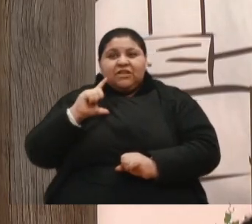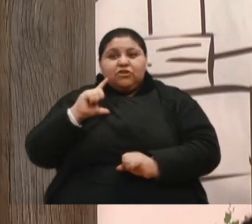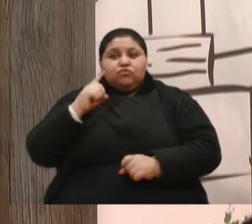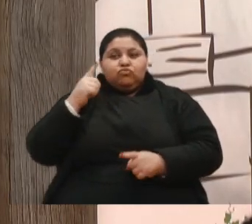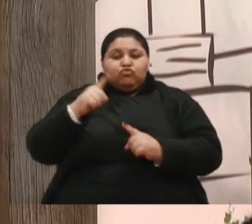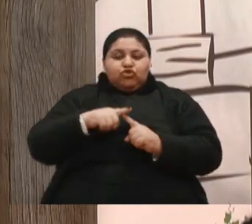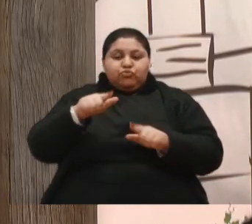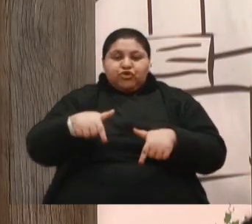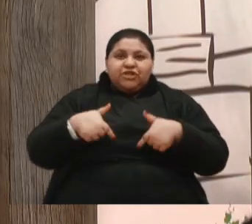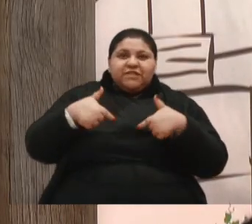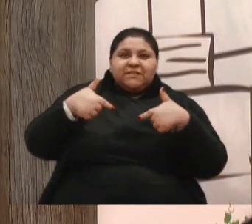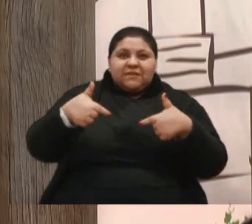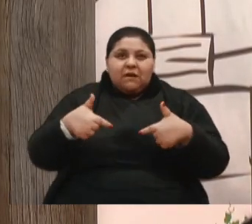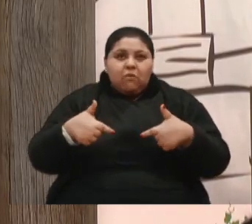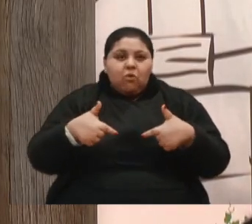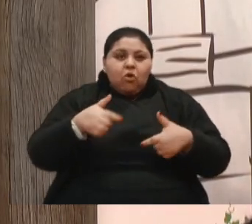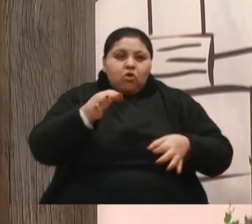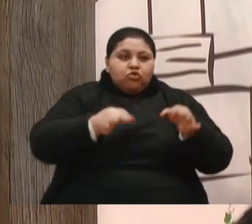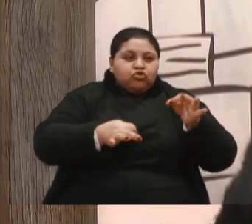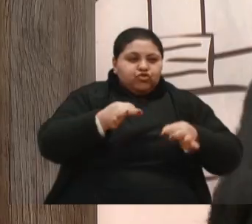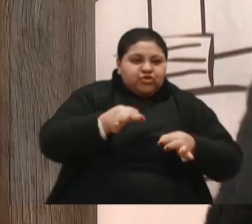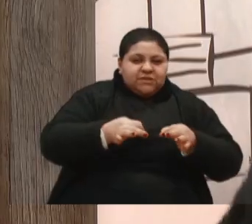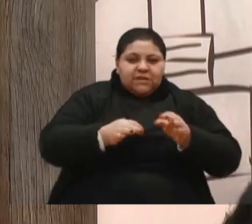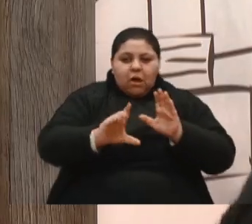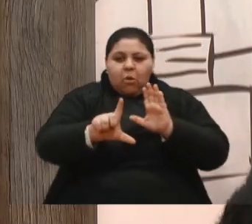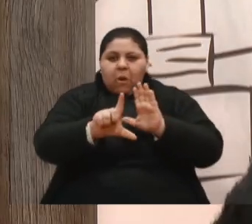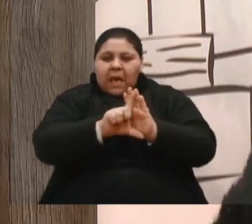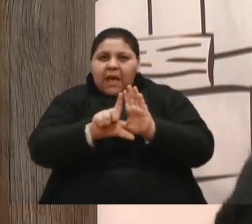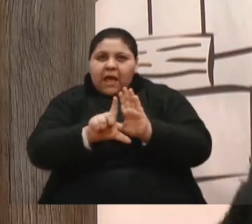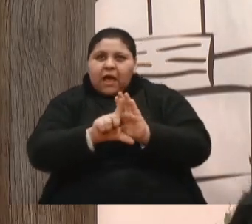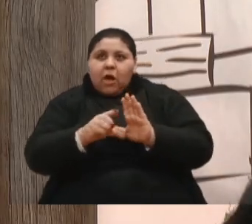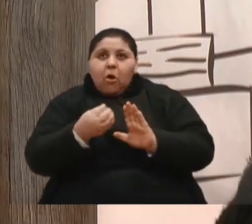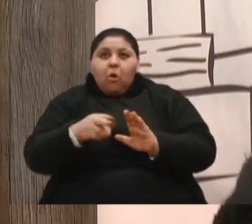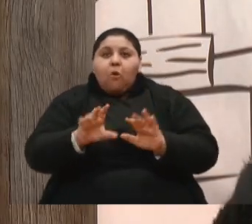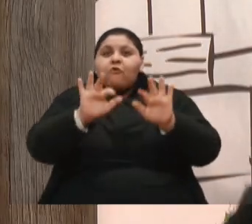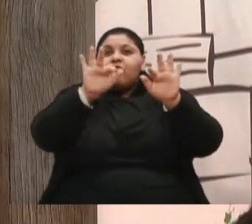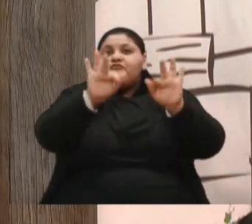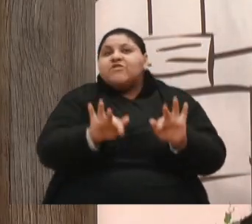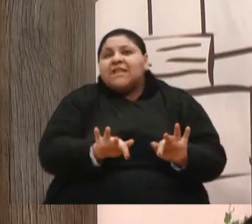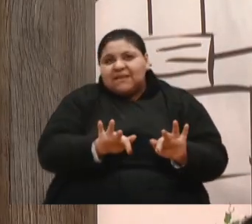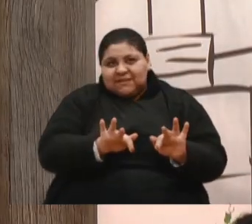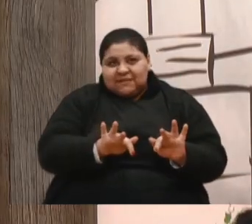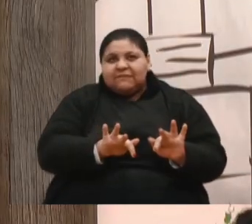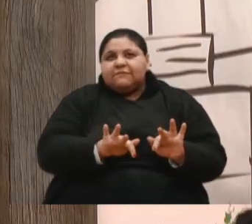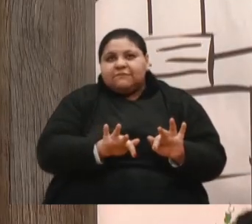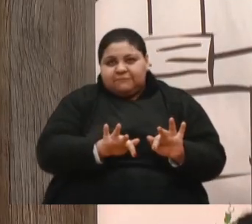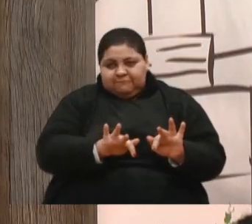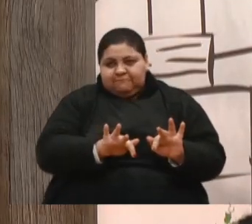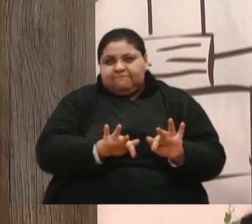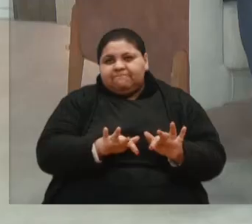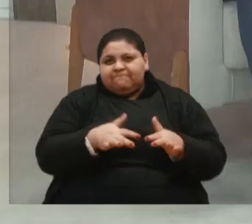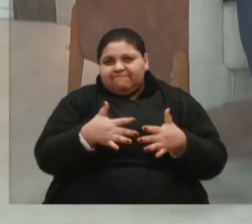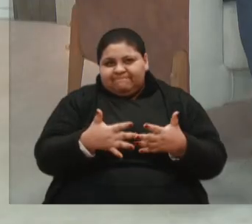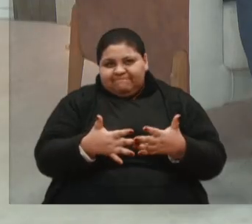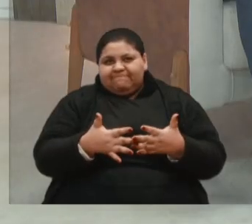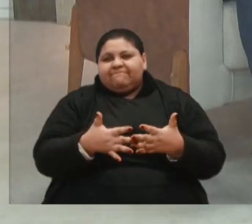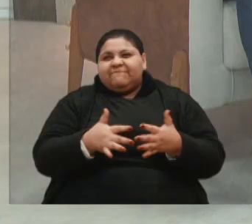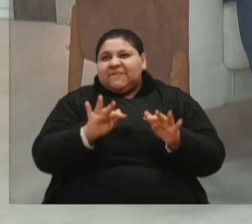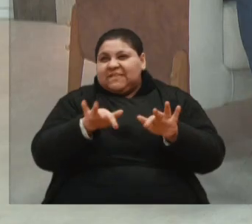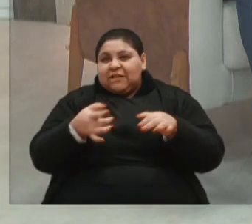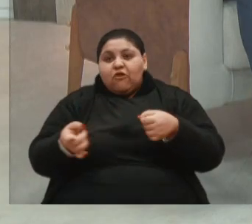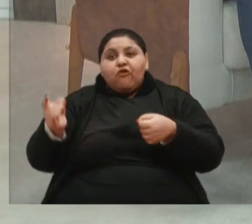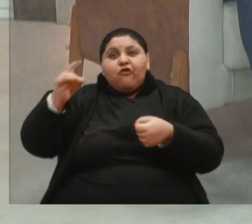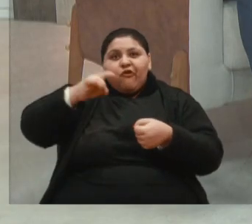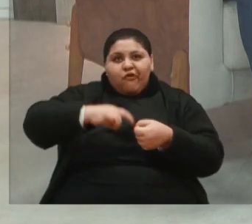talvez teria tido algum tipo de ação, mesmo que judicial, uma ação legal. Ou pelo menos estancar Isso. Um afastamento,